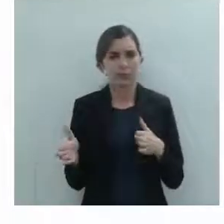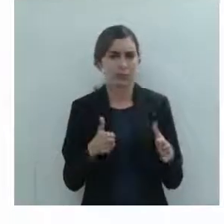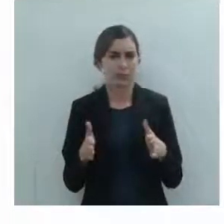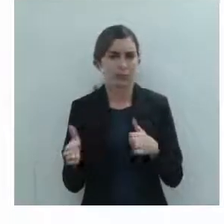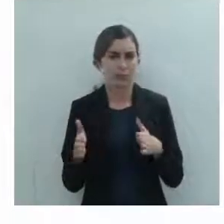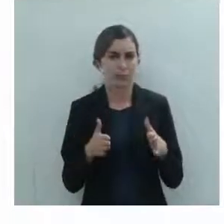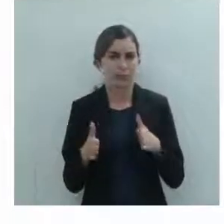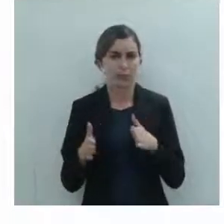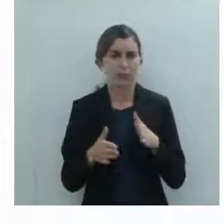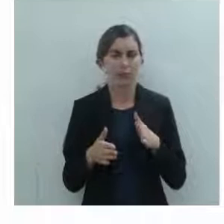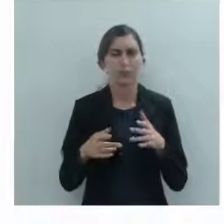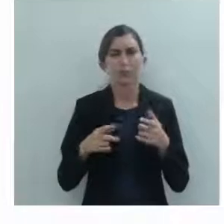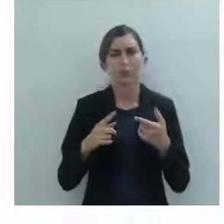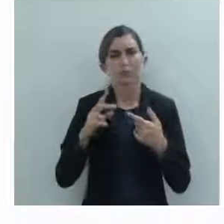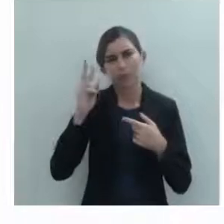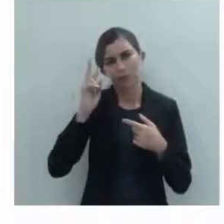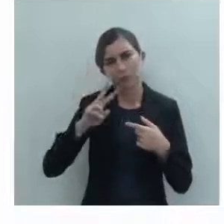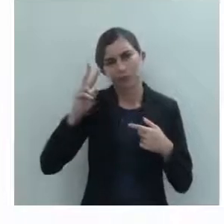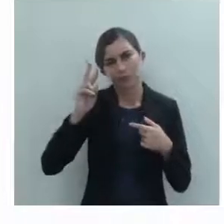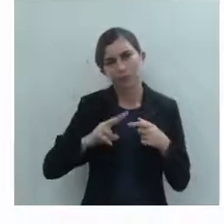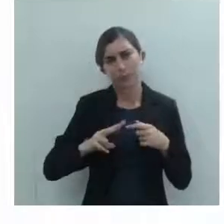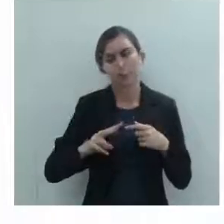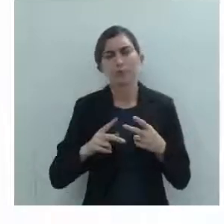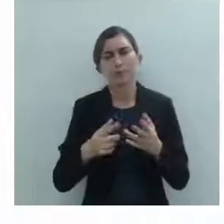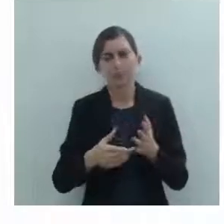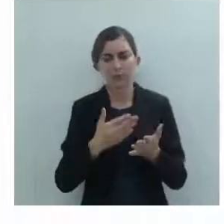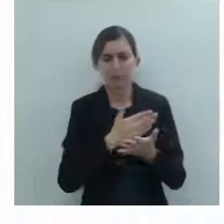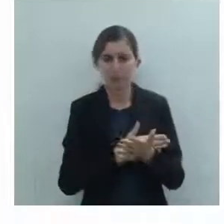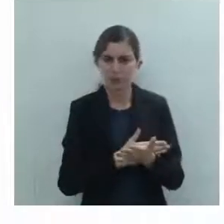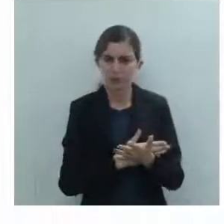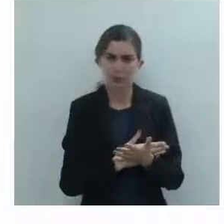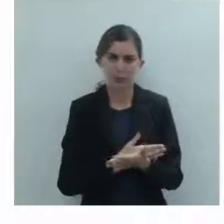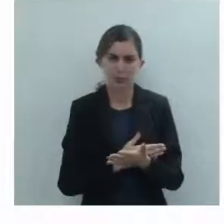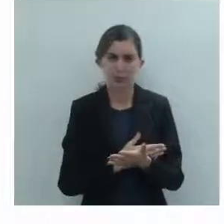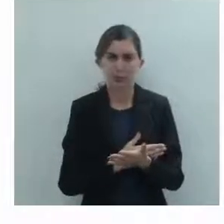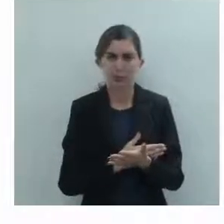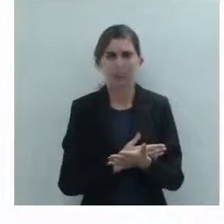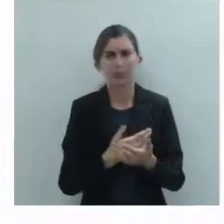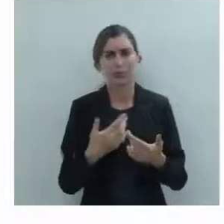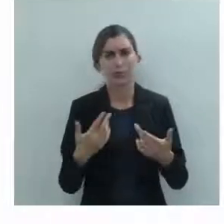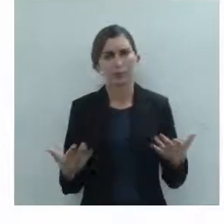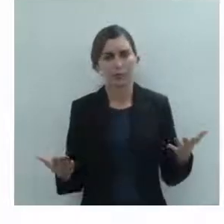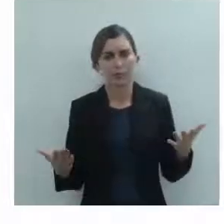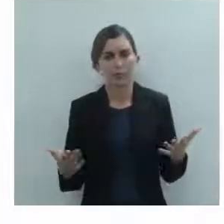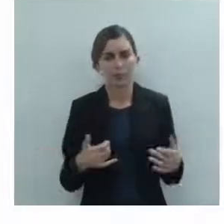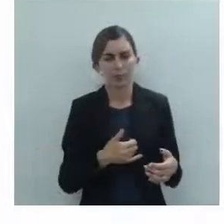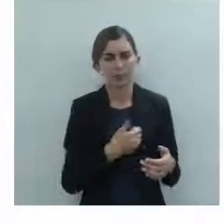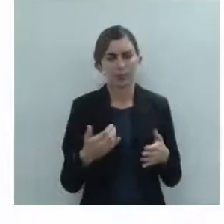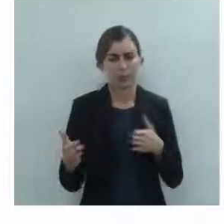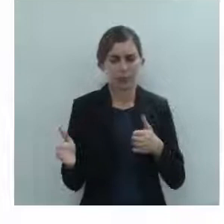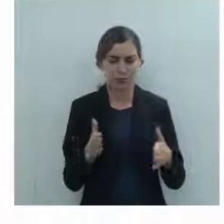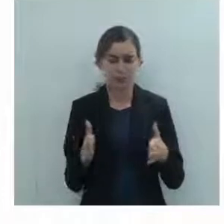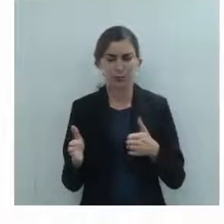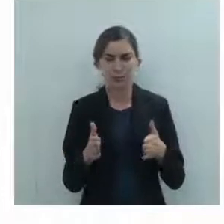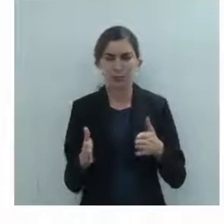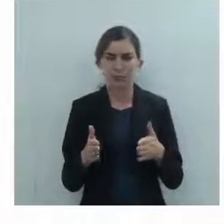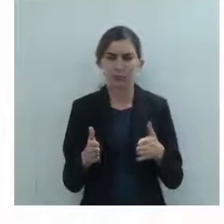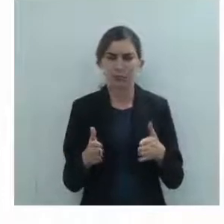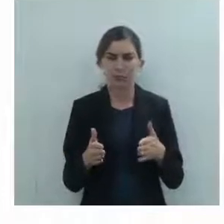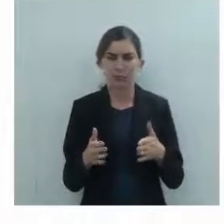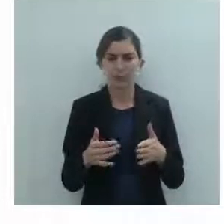a pré-história e a antiguidade o Idade Antiga a Idade Média